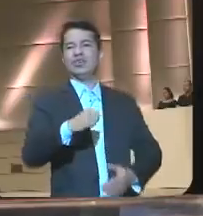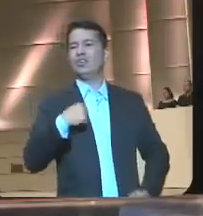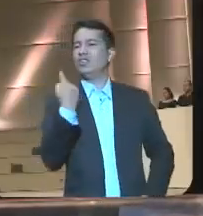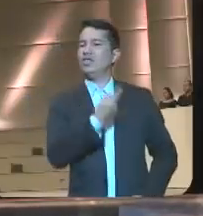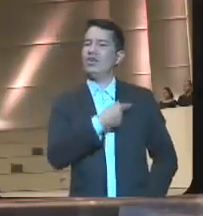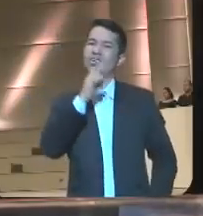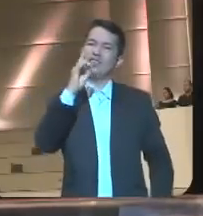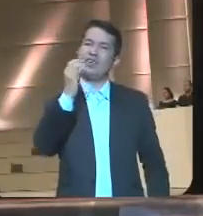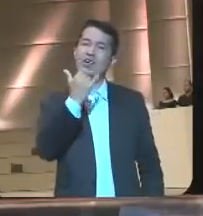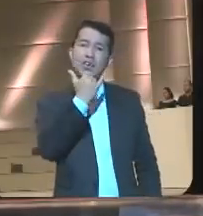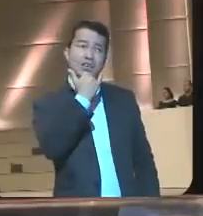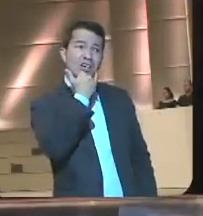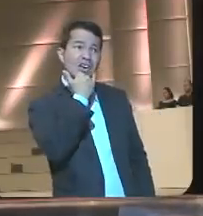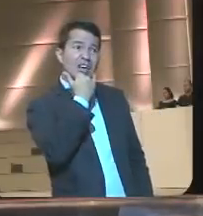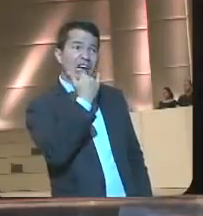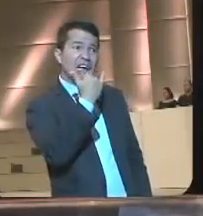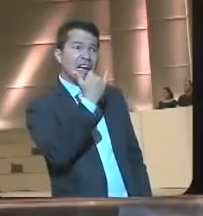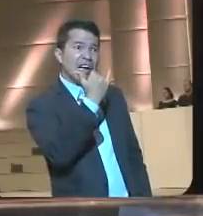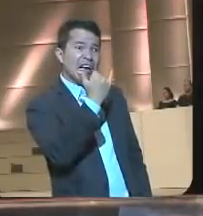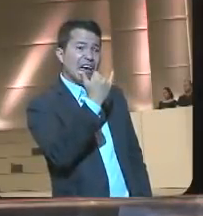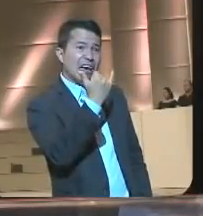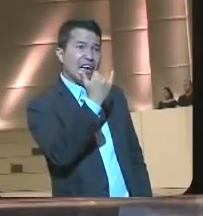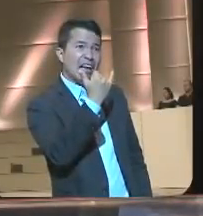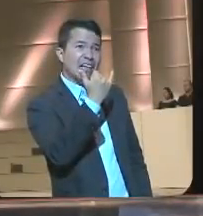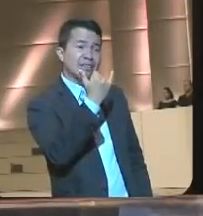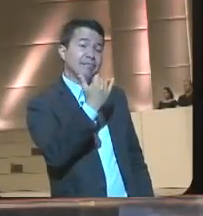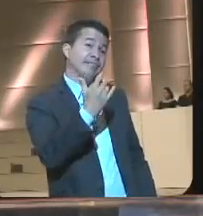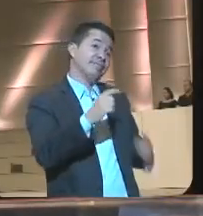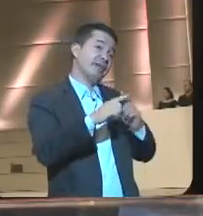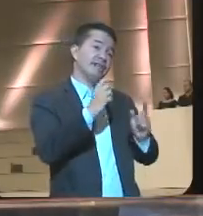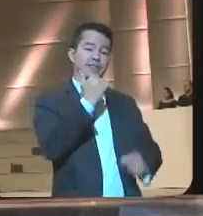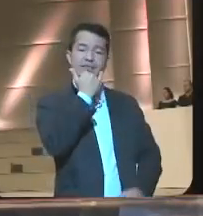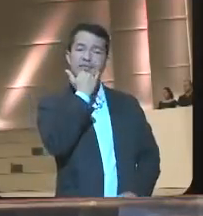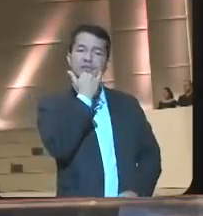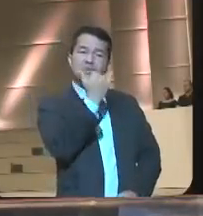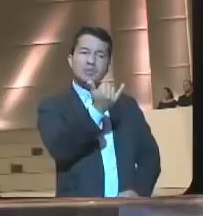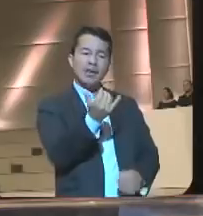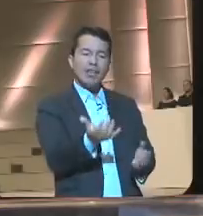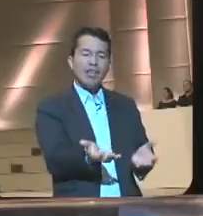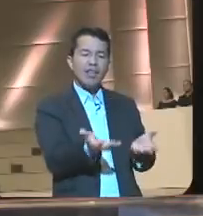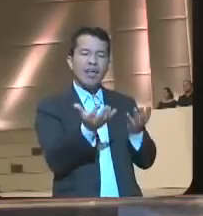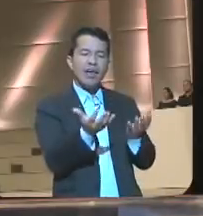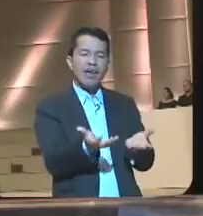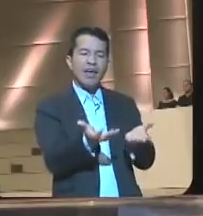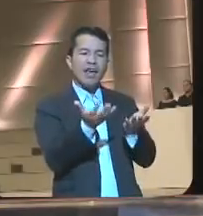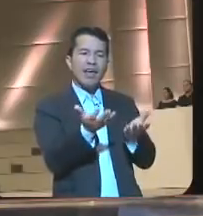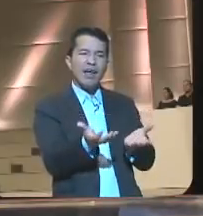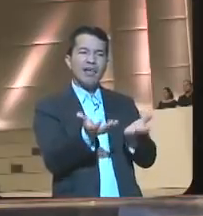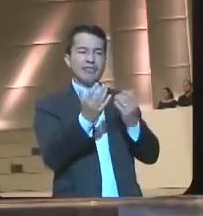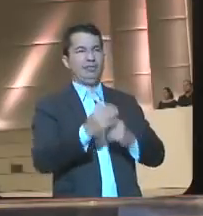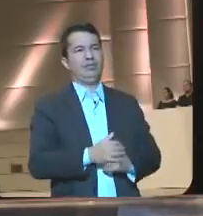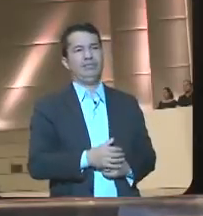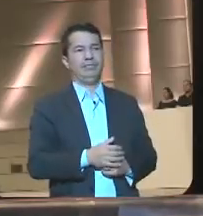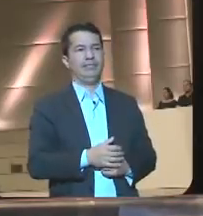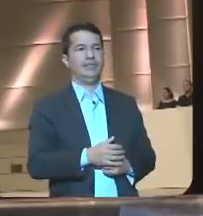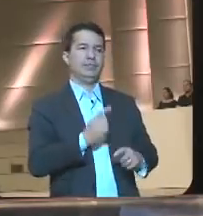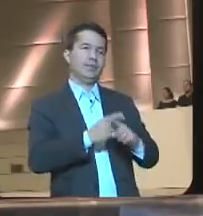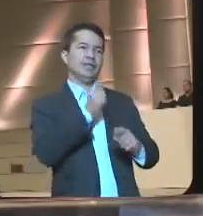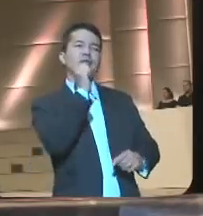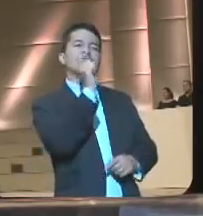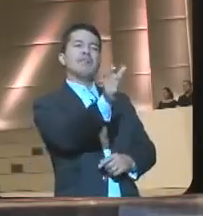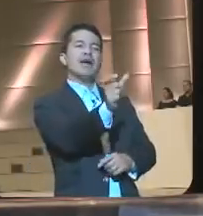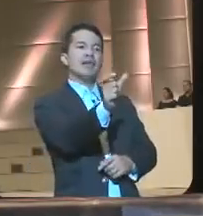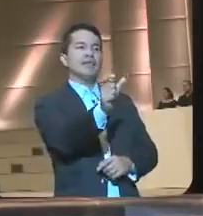quando a gente começa a pedir muita de a culpa é sempre o mesmo assunto tá na hora de levar um bom puxão de orelha é verdade